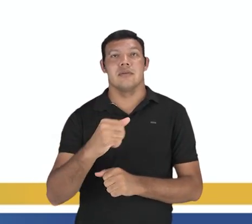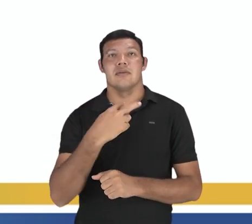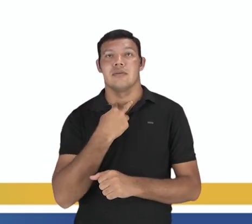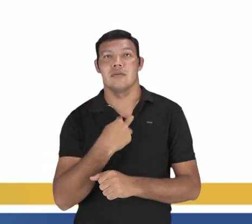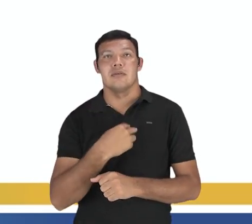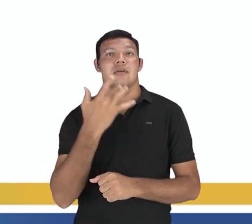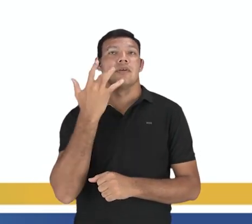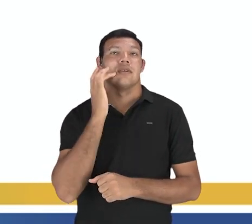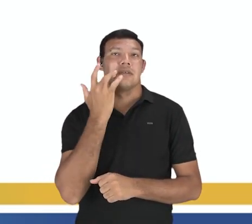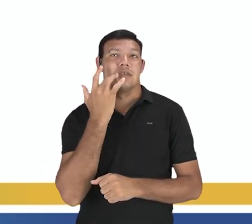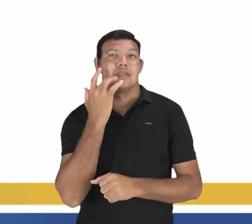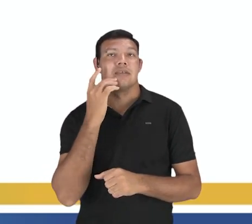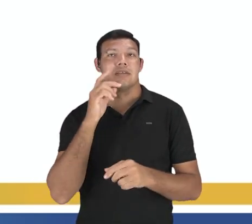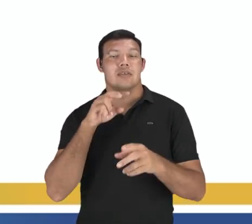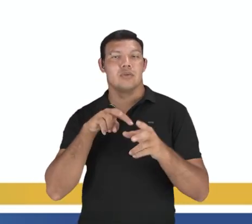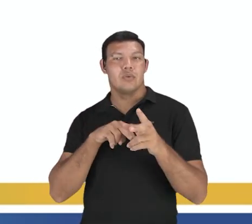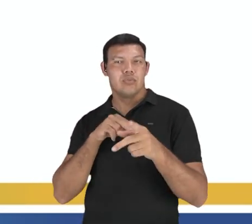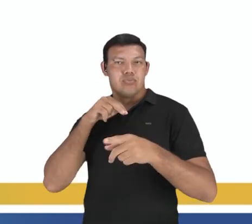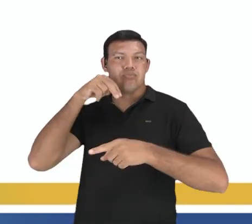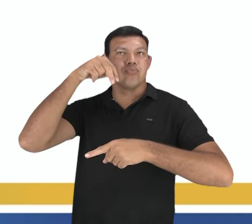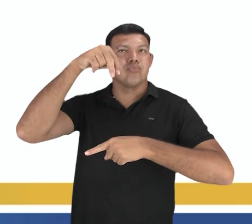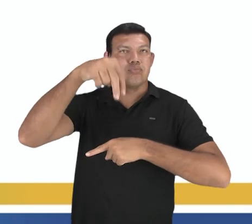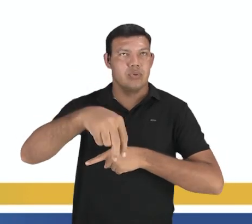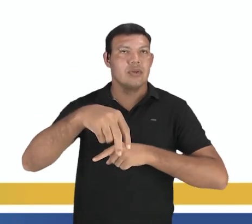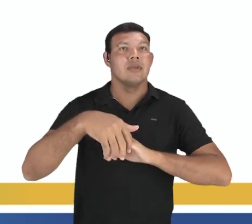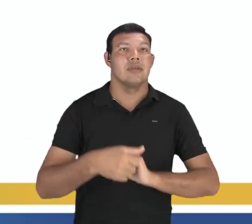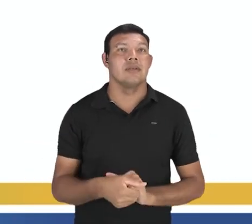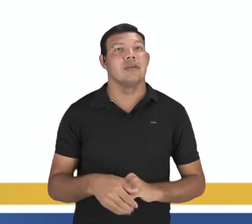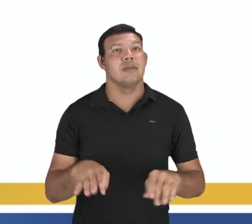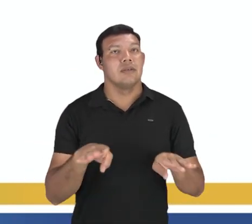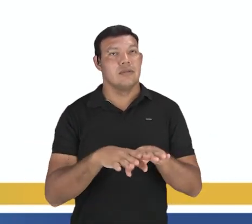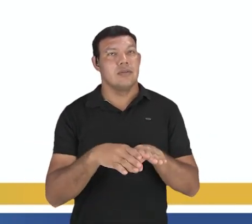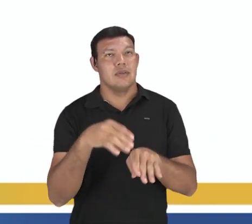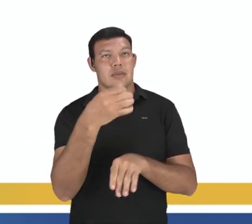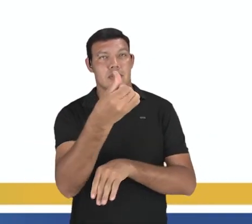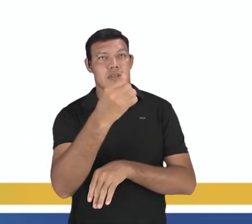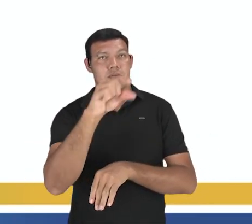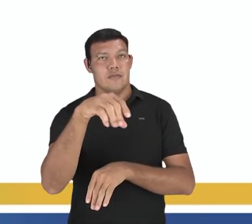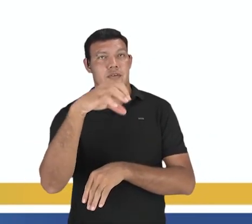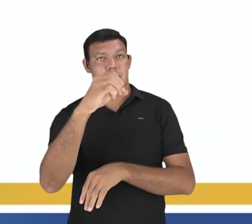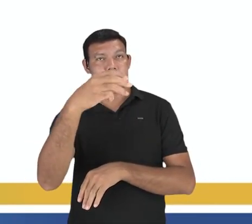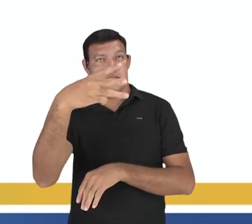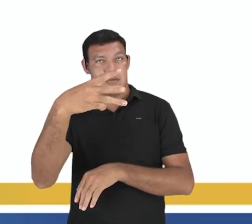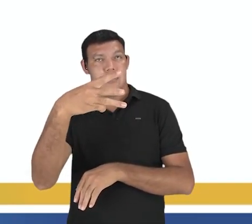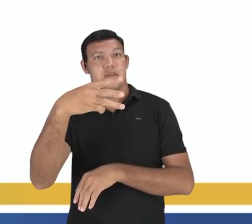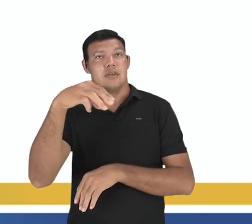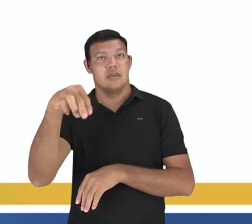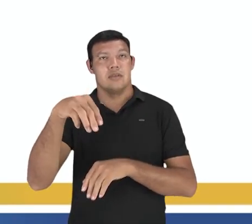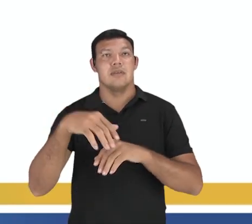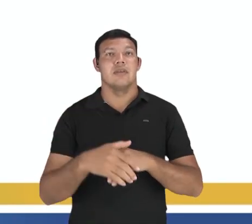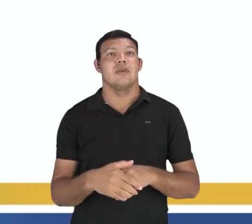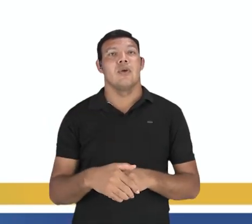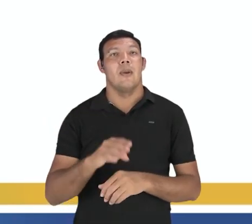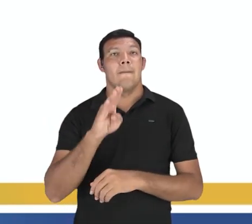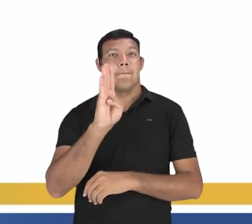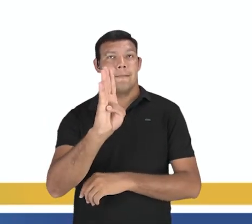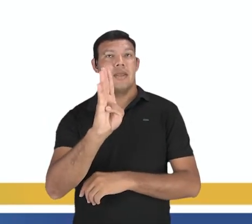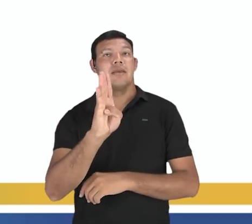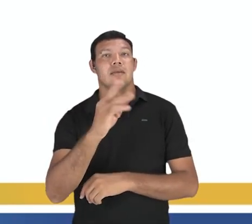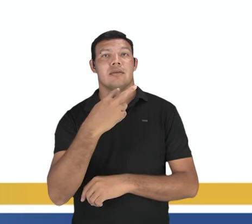B ficou com a medalha de prata atingindo 5,98 metros e o atleta ser ficou com a medalha de bronze atingindo